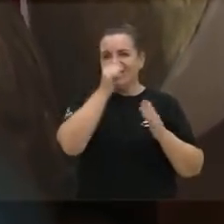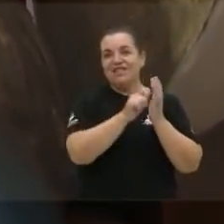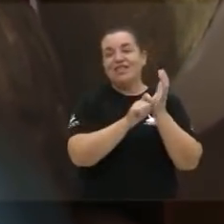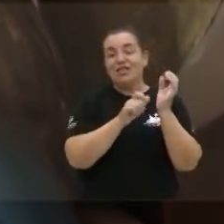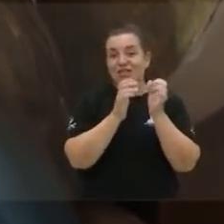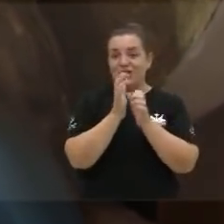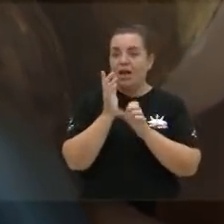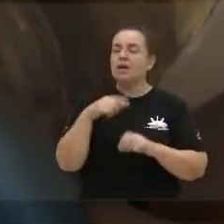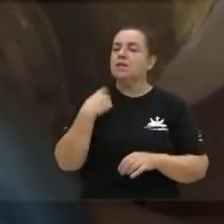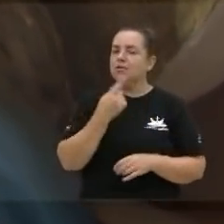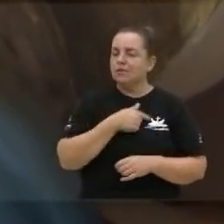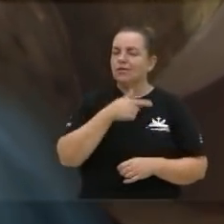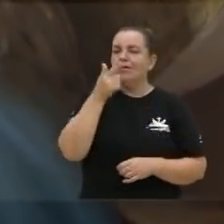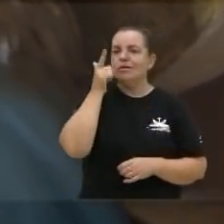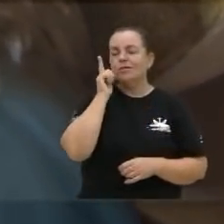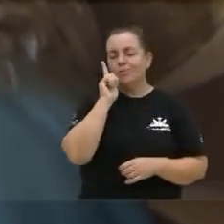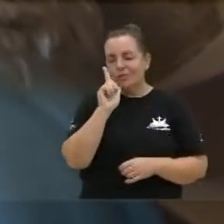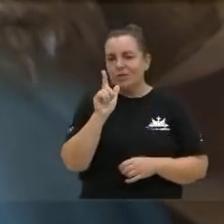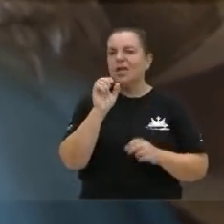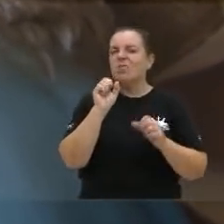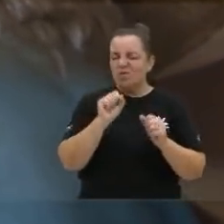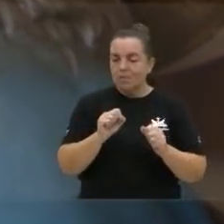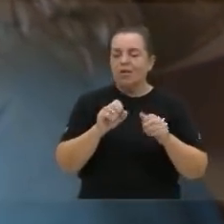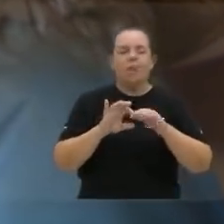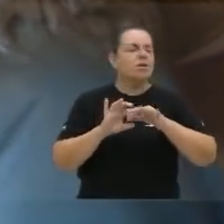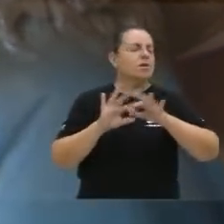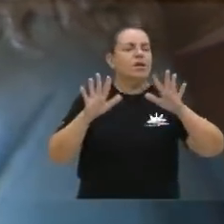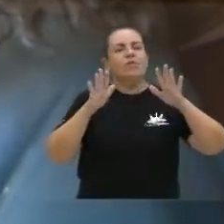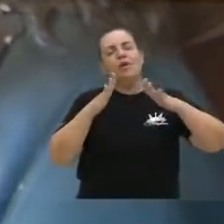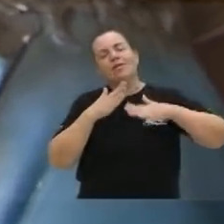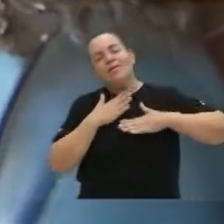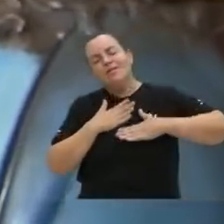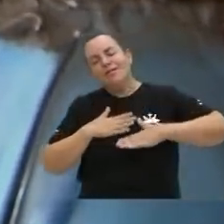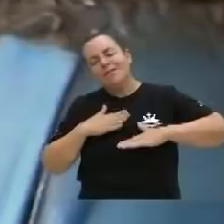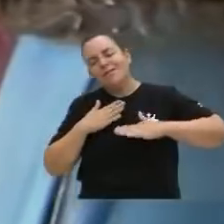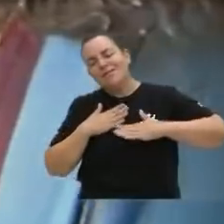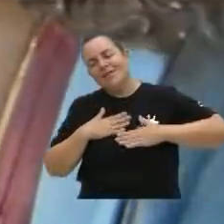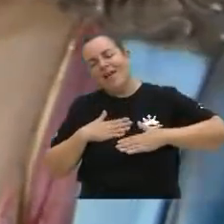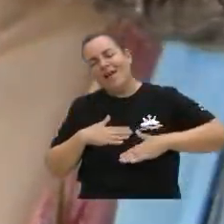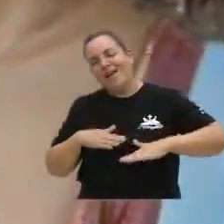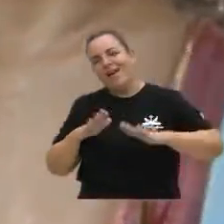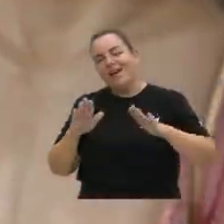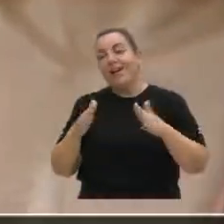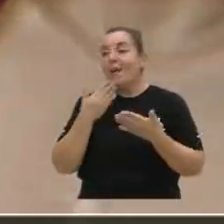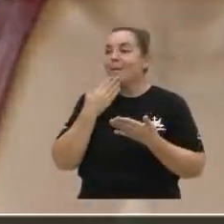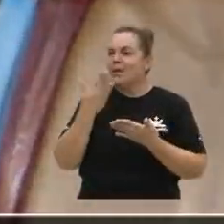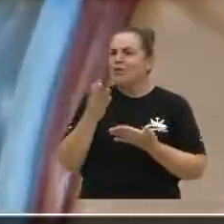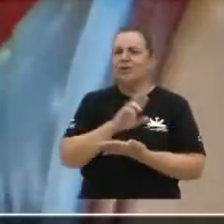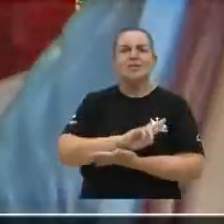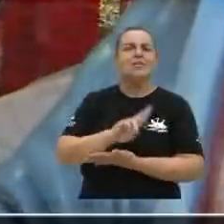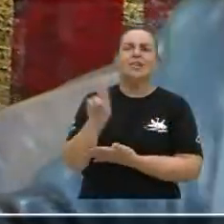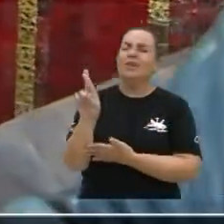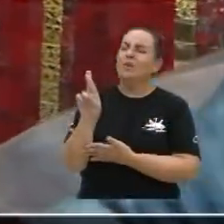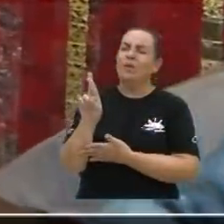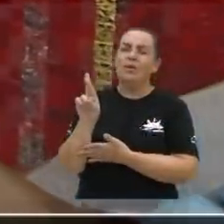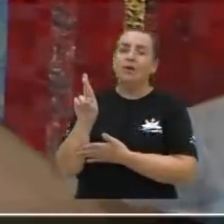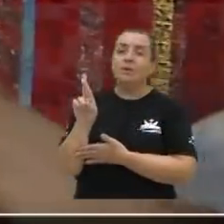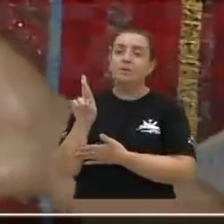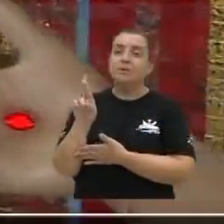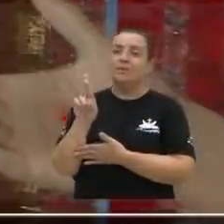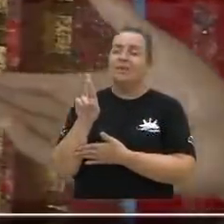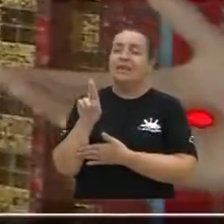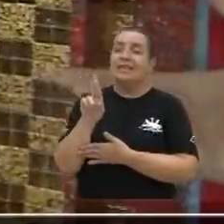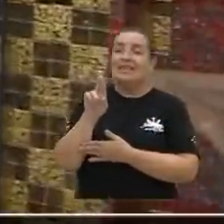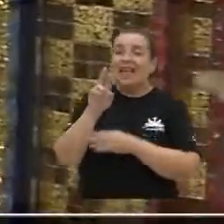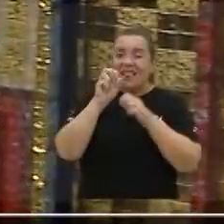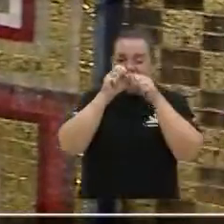que nós podemos repousar. É nessas santas chagas que nós podemos pedir: Senhor, se derramares